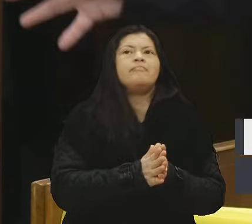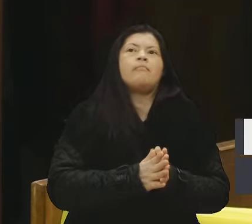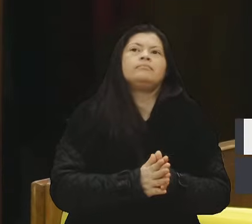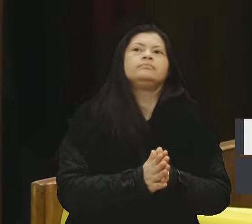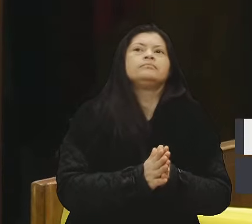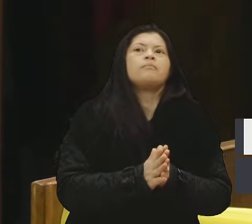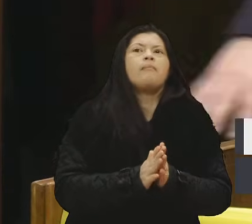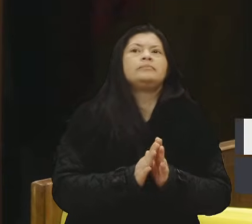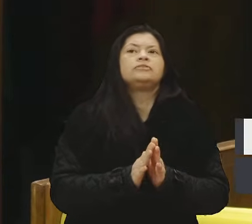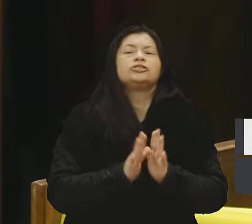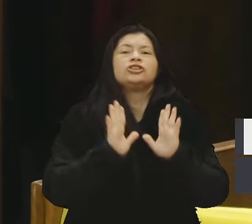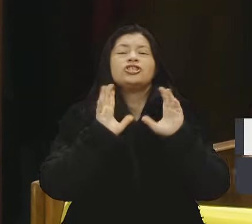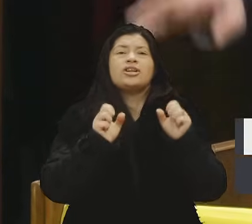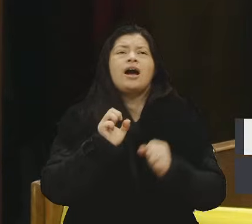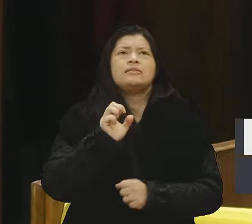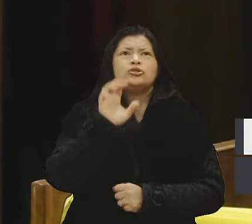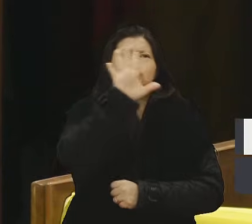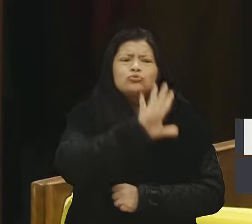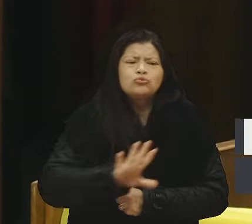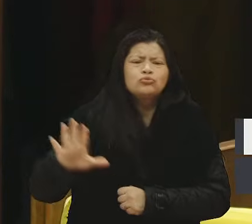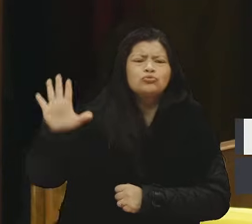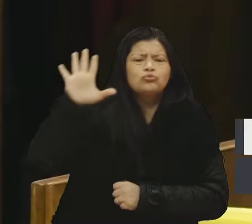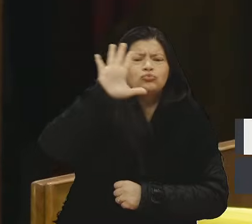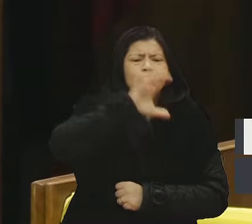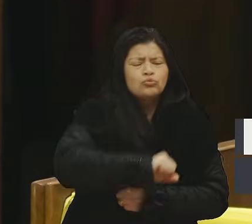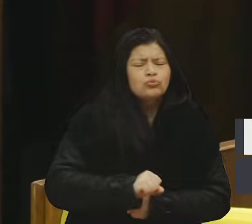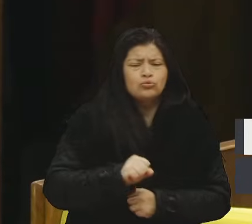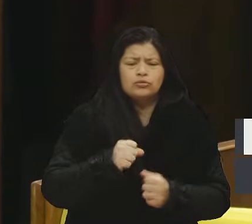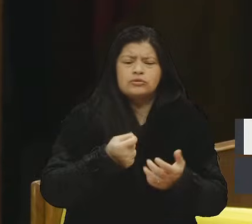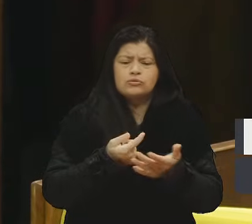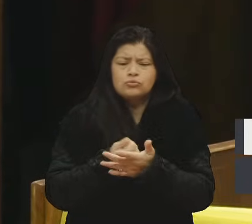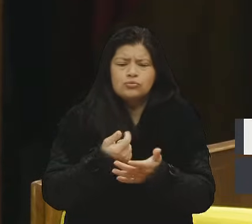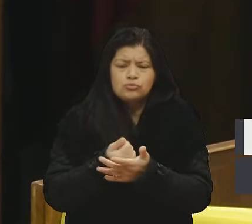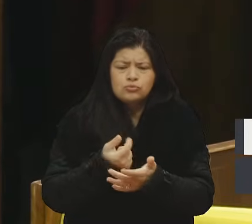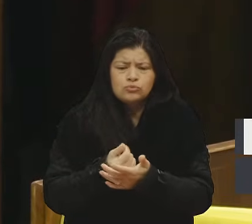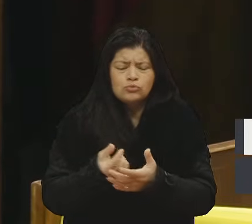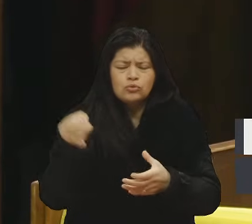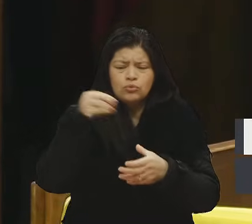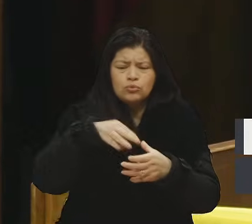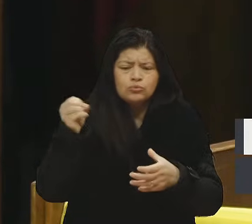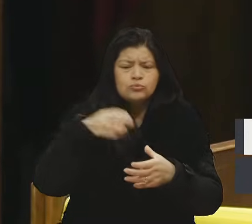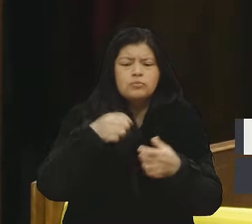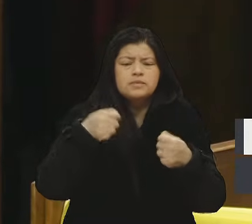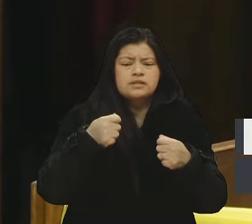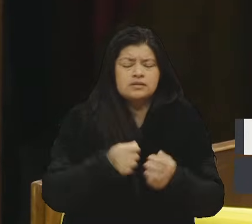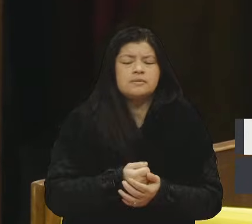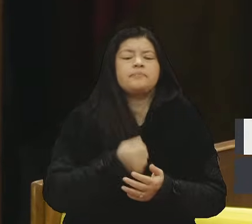com todos os custos que envolvem a escola. Custo anual por escola, R$